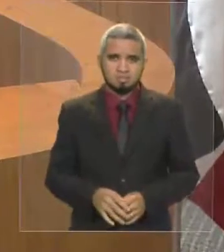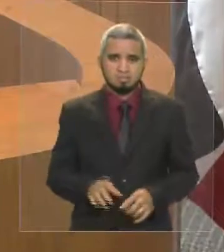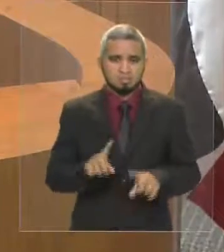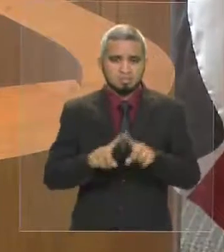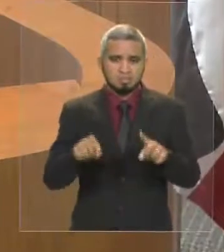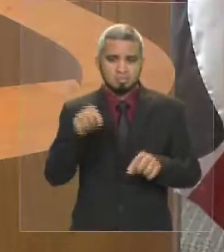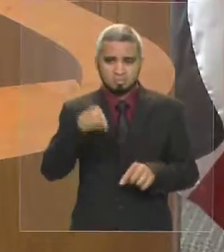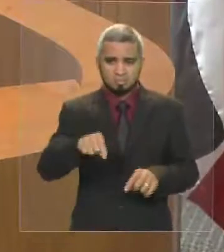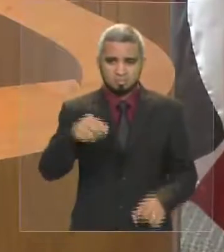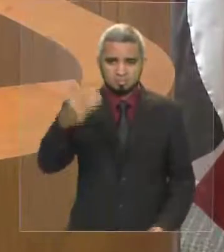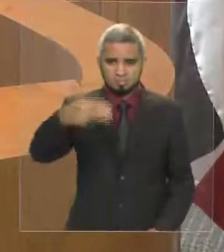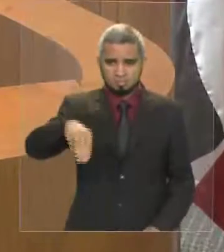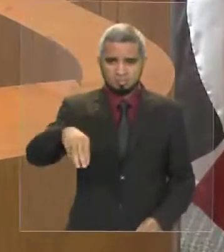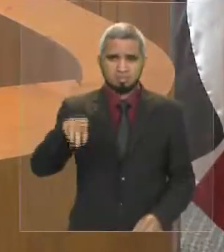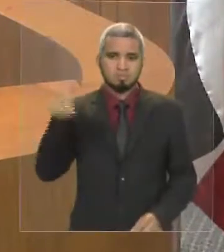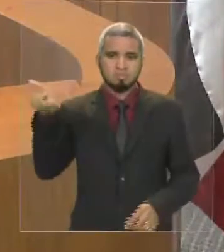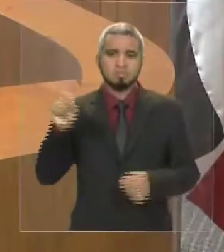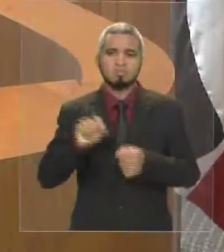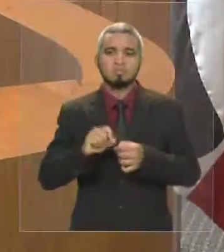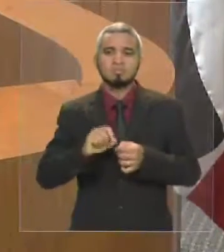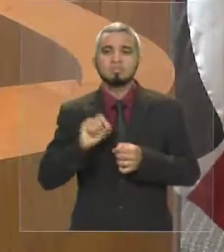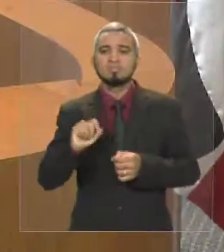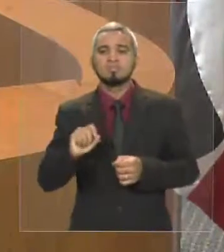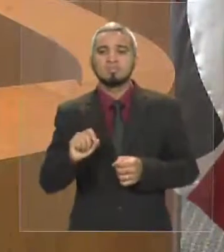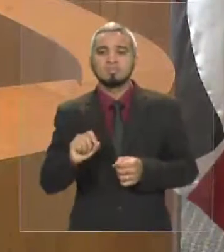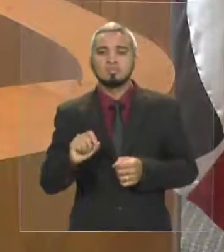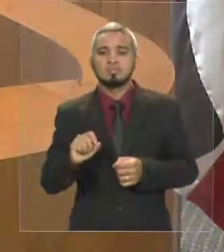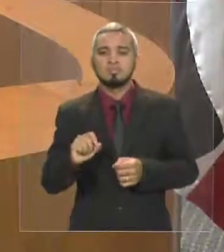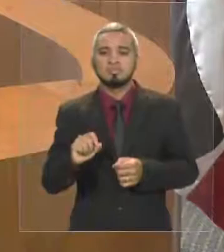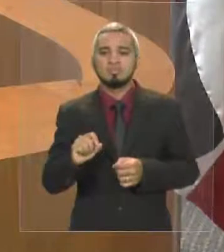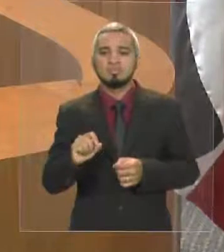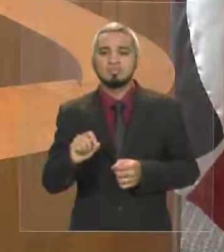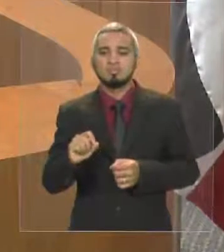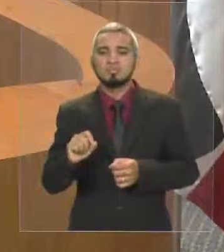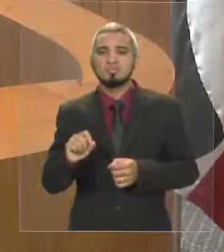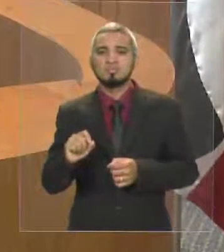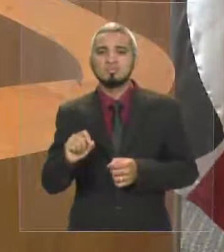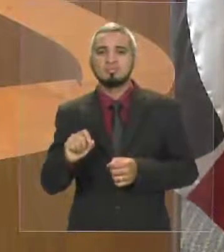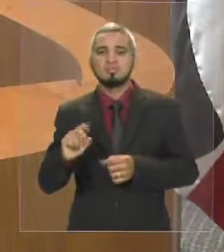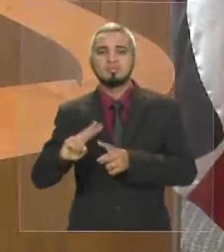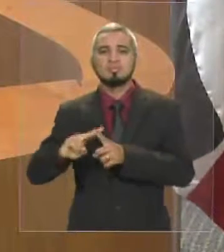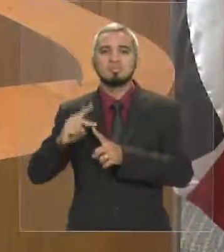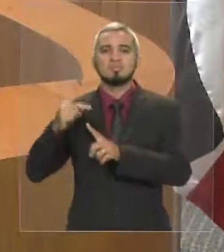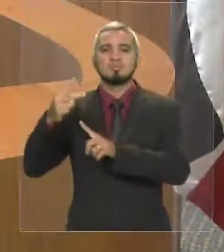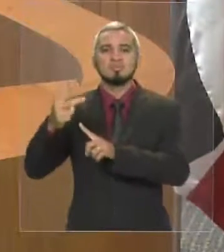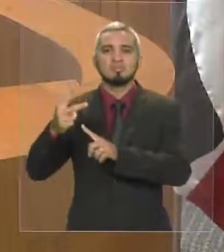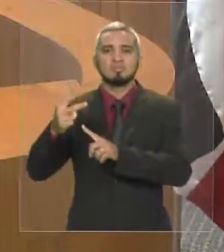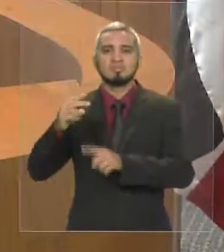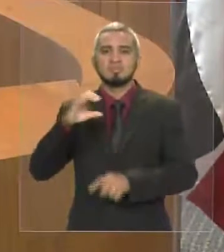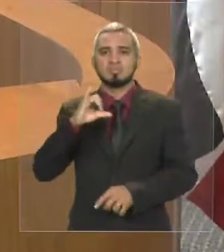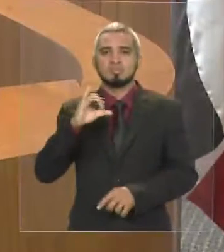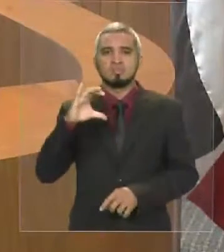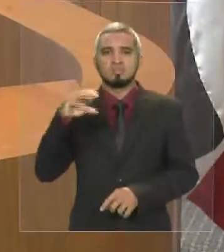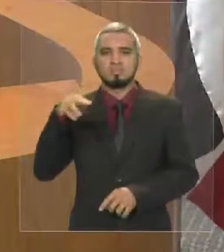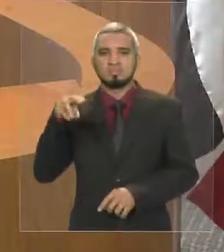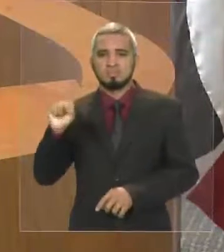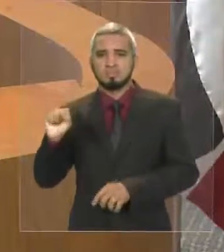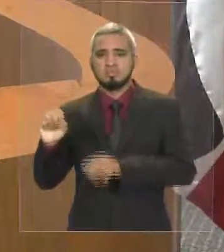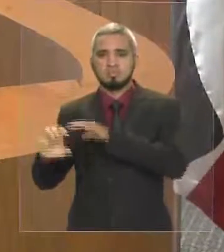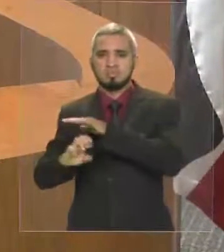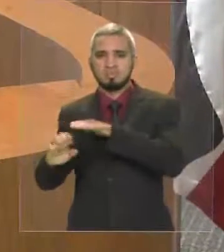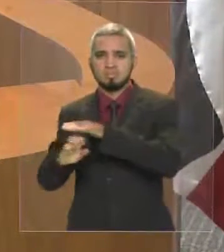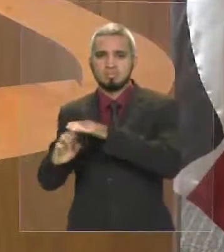aqui no Maranhão, o que ele faz? Aumenta, deputado Max Barros, o ICMS do mais pobre, que é aquele que só consome